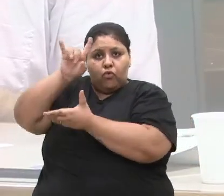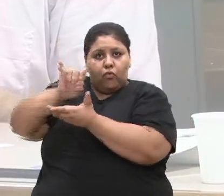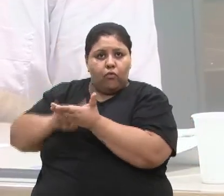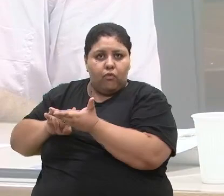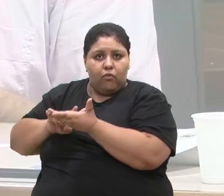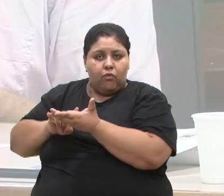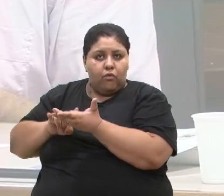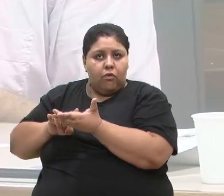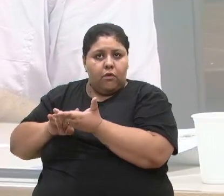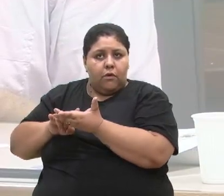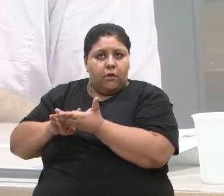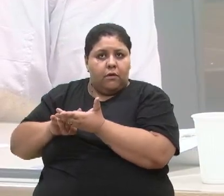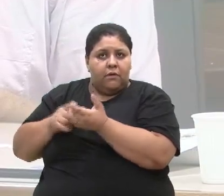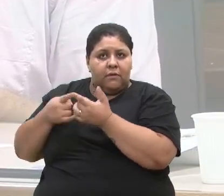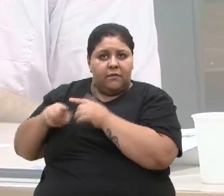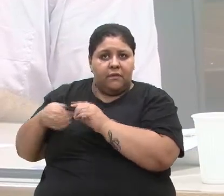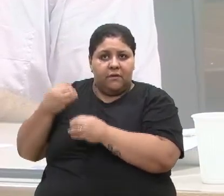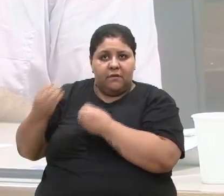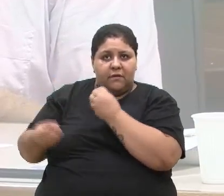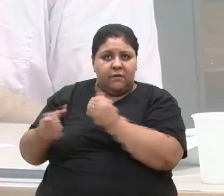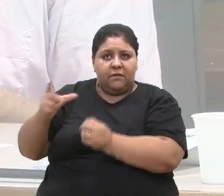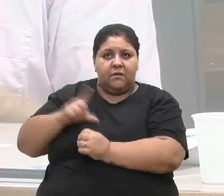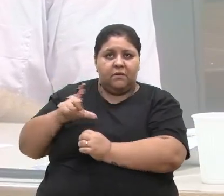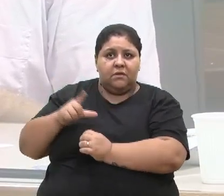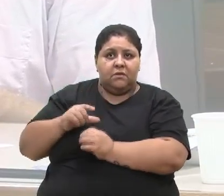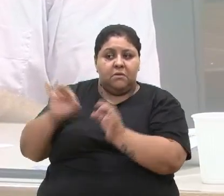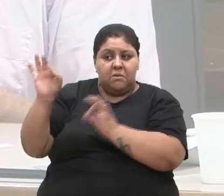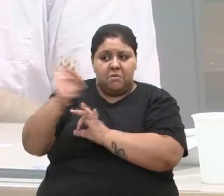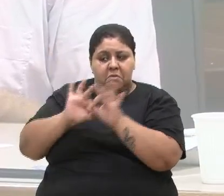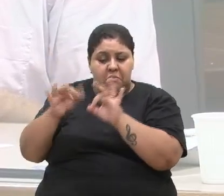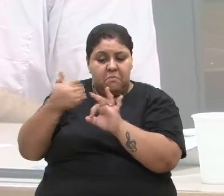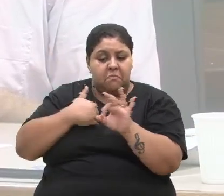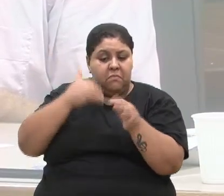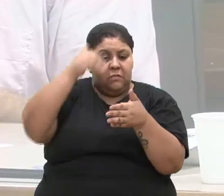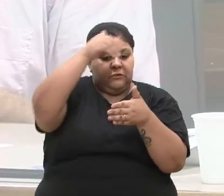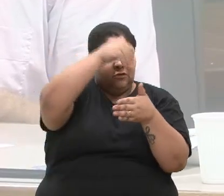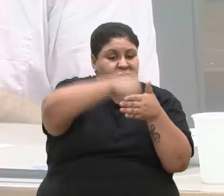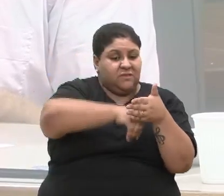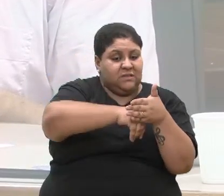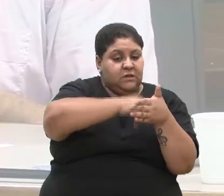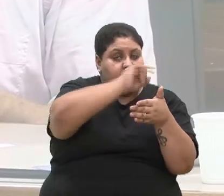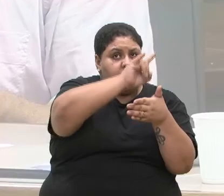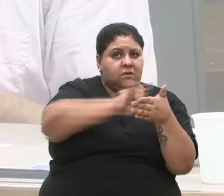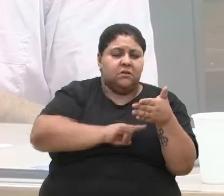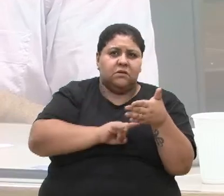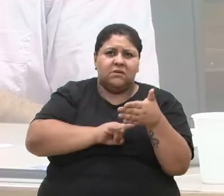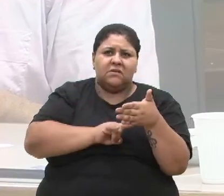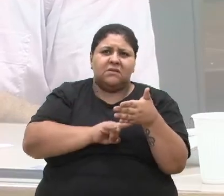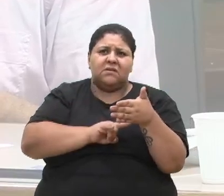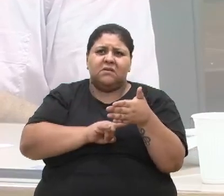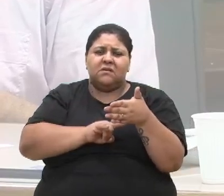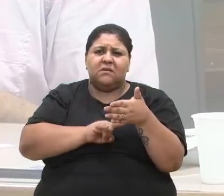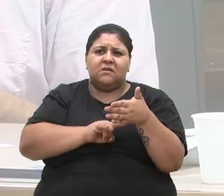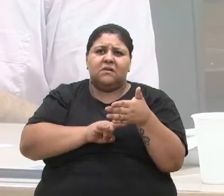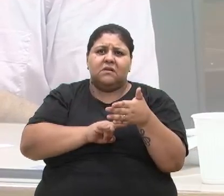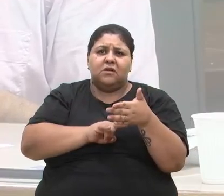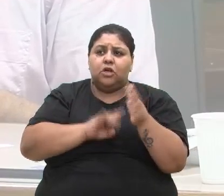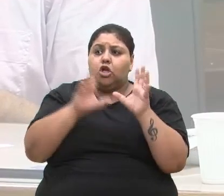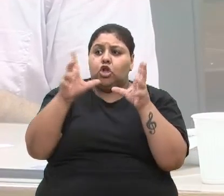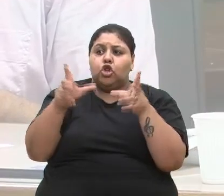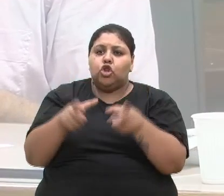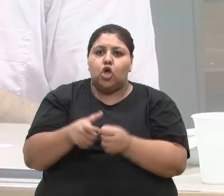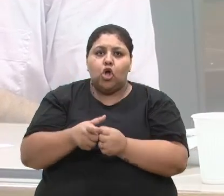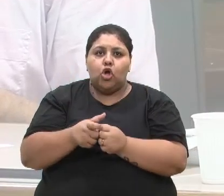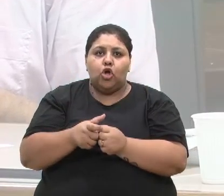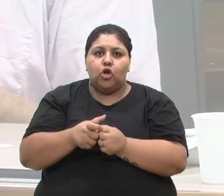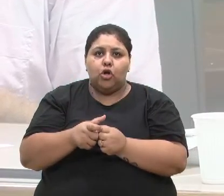favor do parecer. Mas como eu vi que tinha uma outra orientação, eu votei, né, pelo parecer. Então, se vale para um, vale para os outros também, vereador. Eu